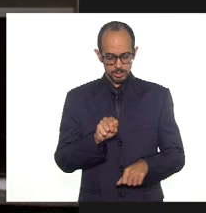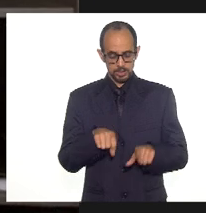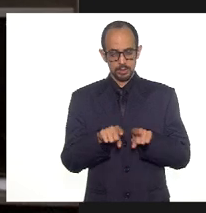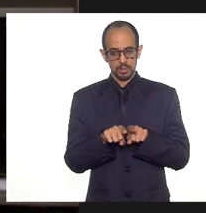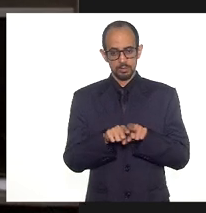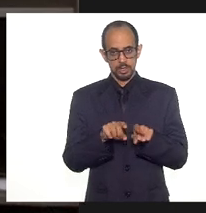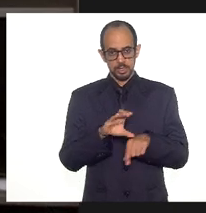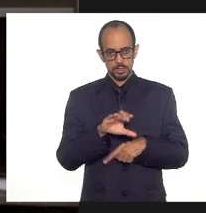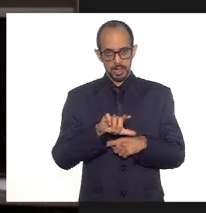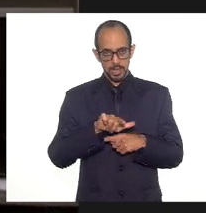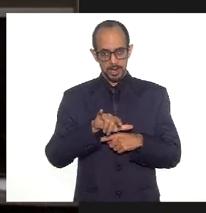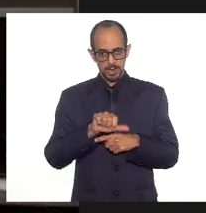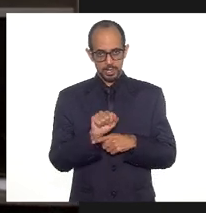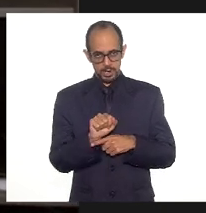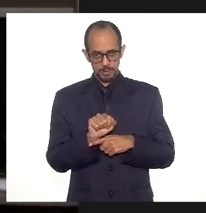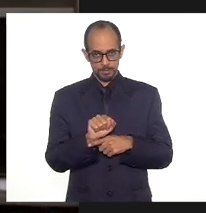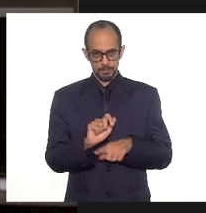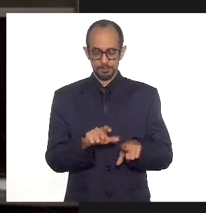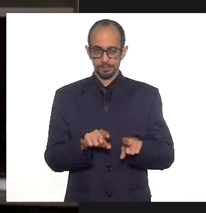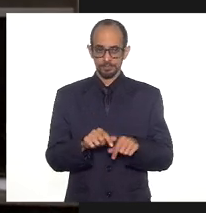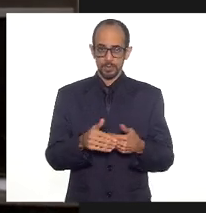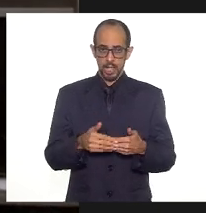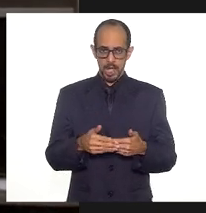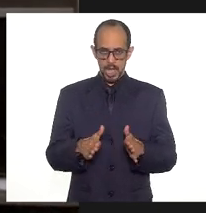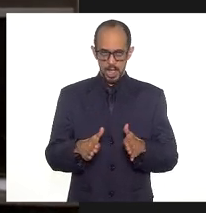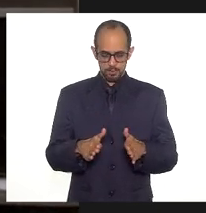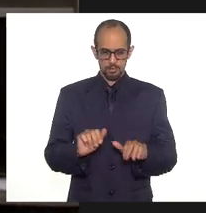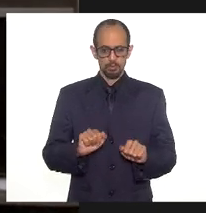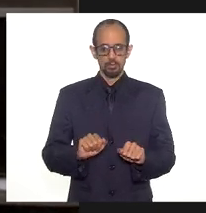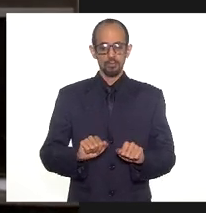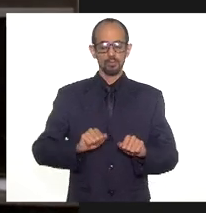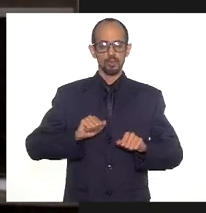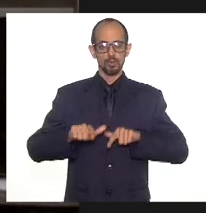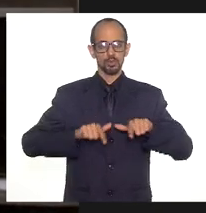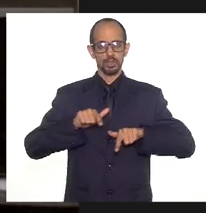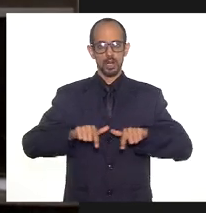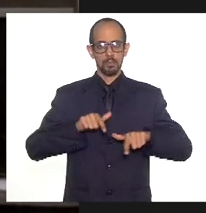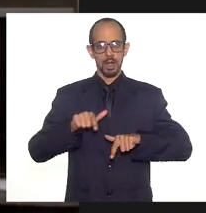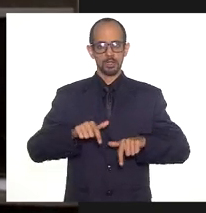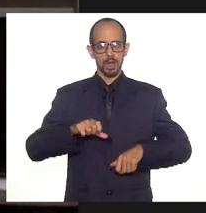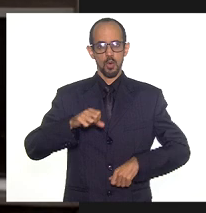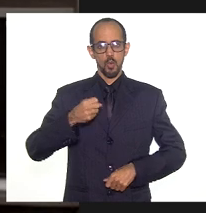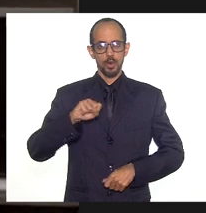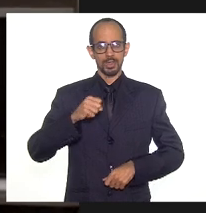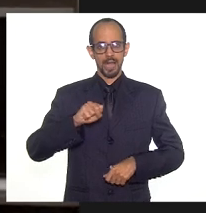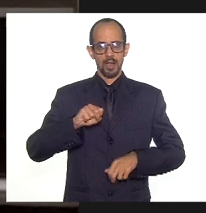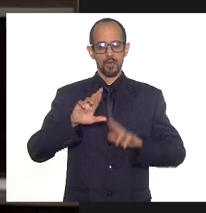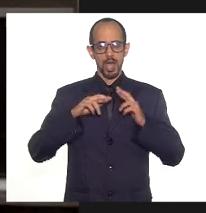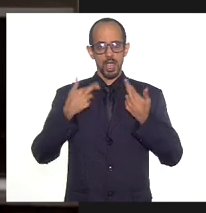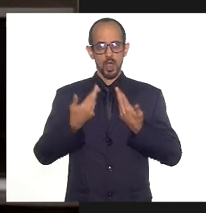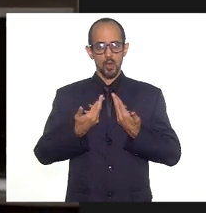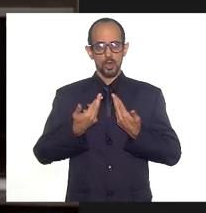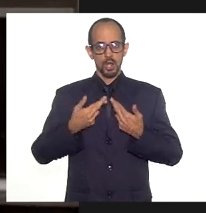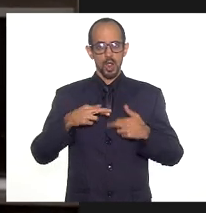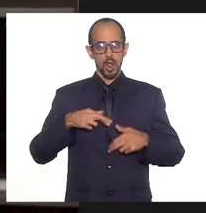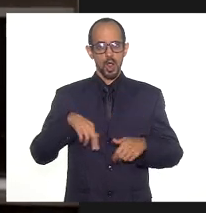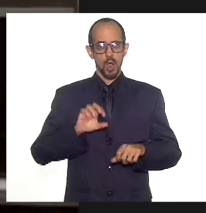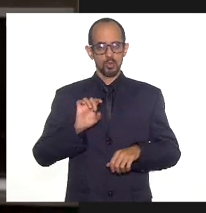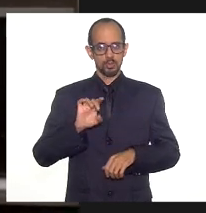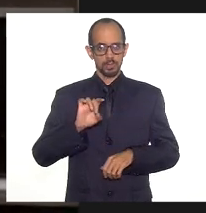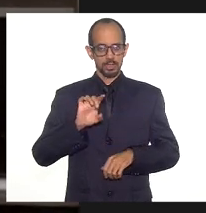Jordão. Dou por abertos os trabalhos da 8ª reunião ordinária, com o objetivo de